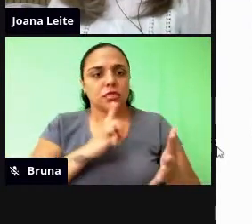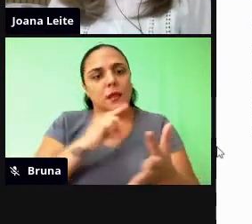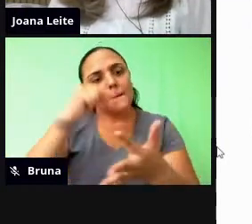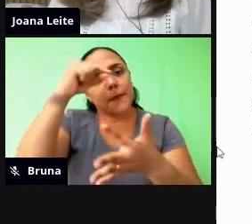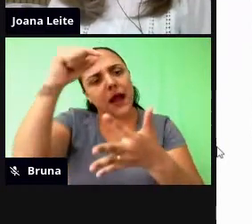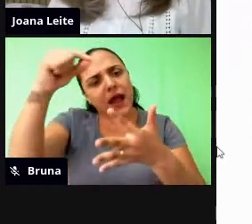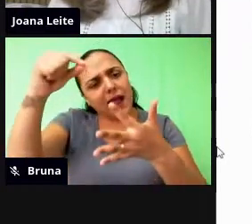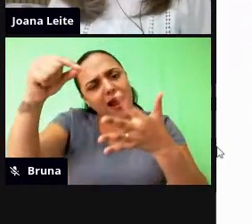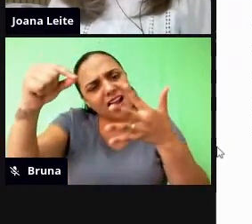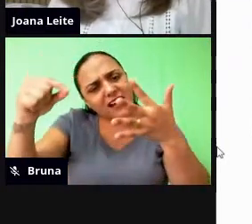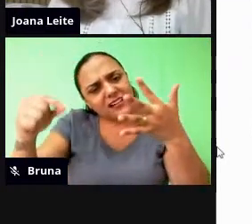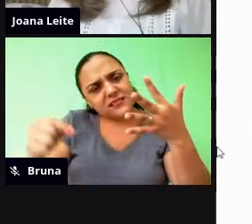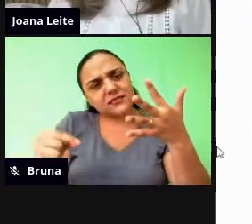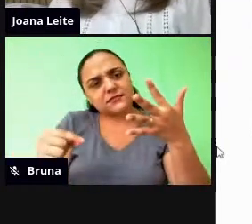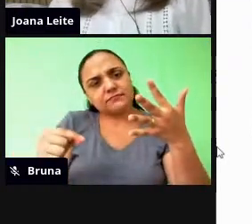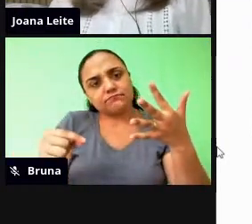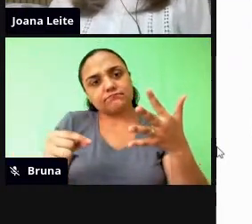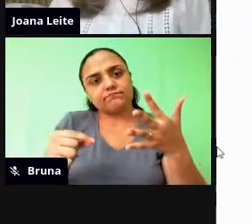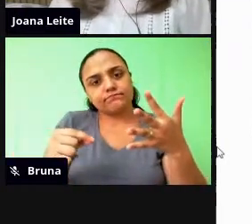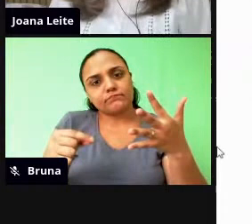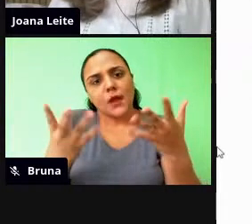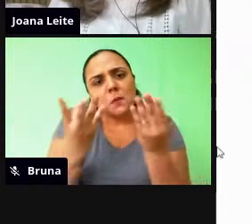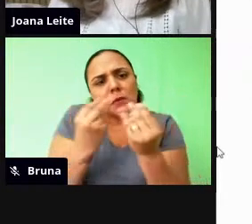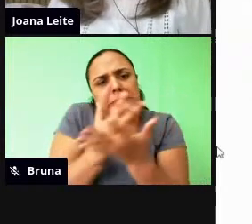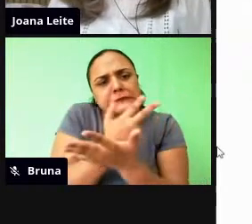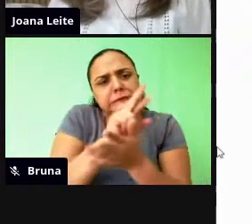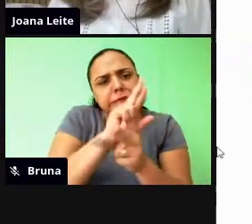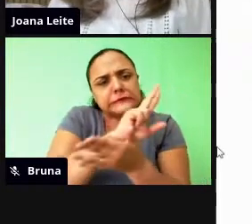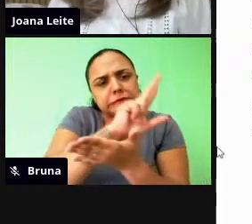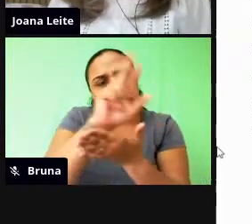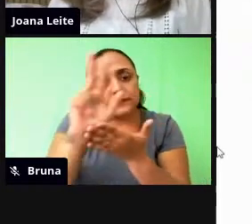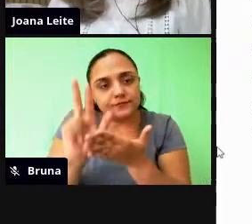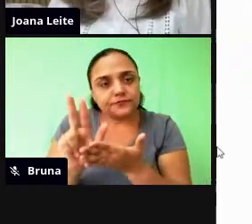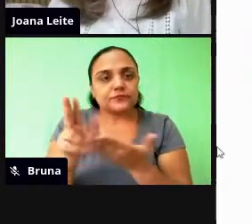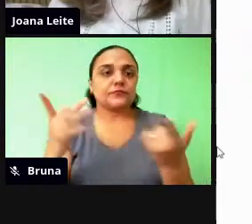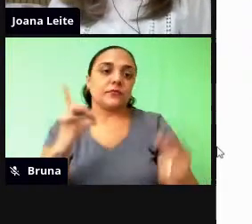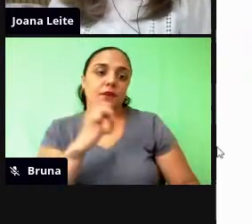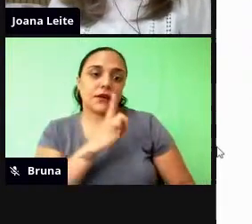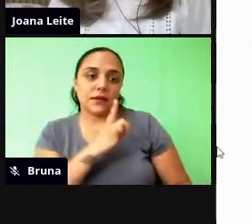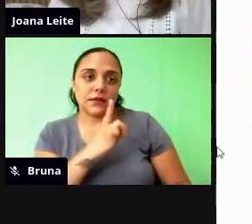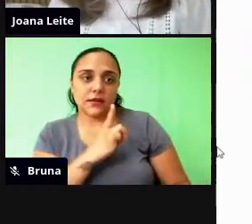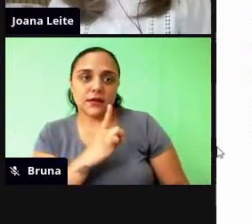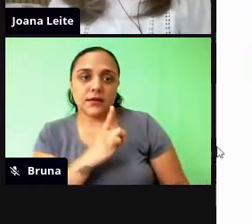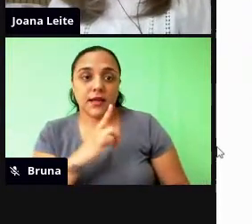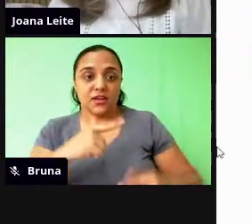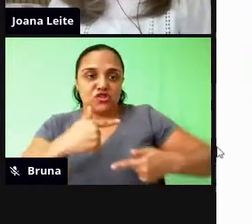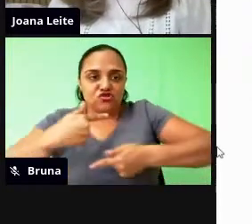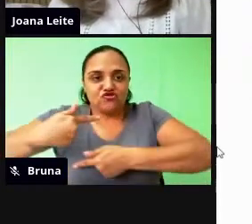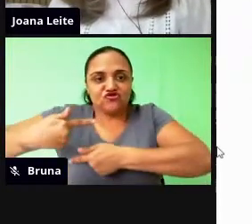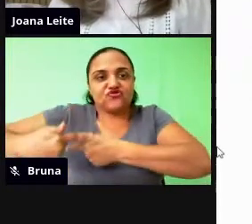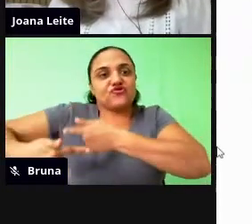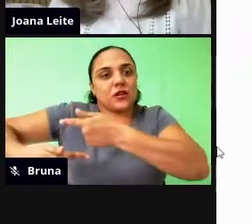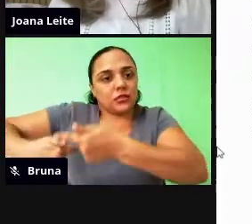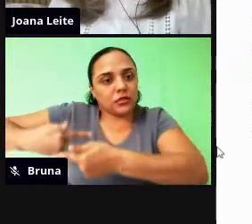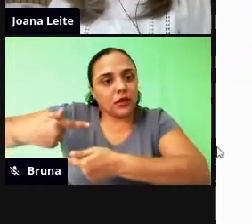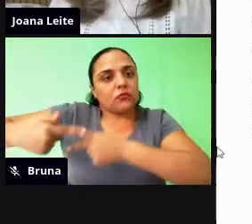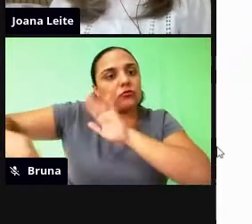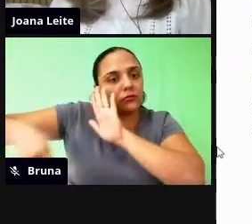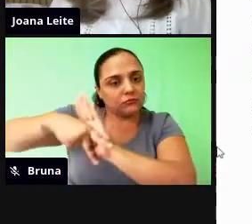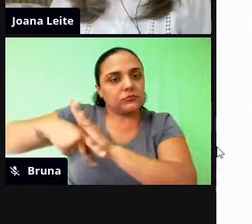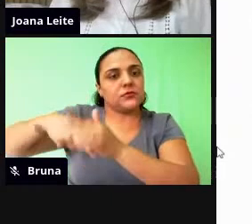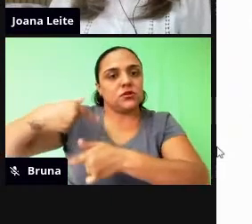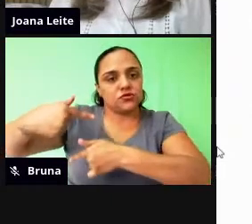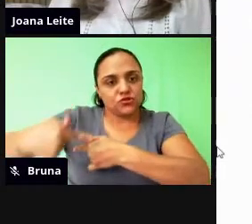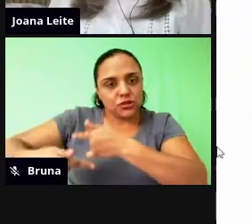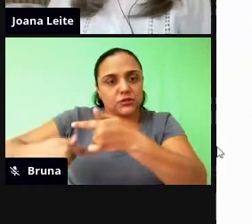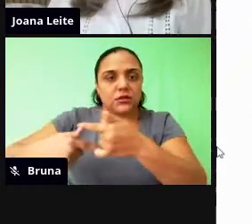condição multicausal, né? Onde a gente vê tanto a influência genética, tá? Então, tem muitos estudos já apontando